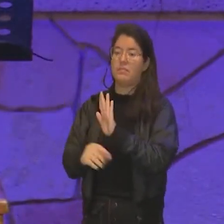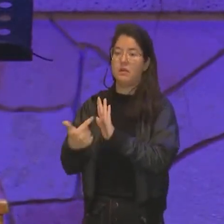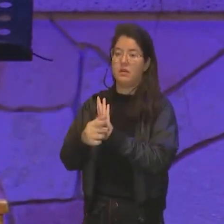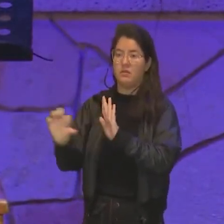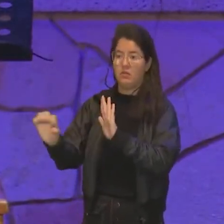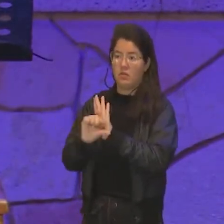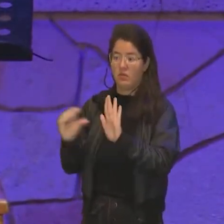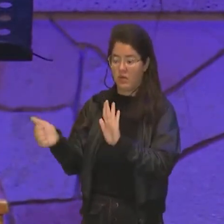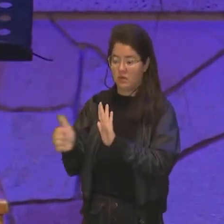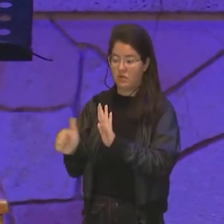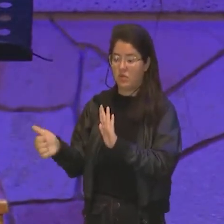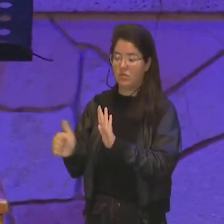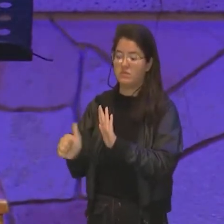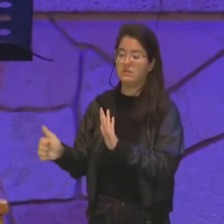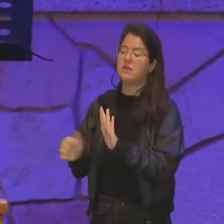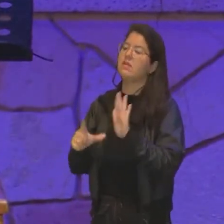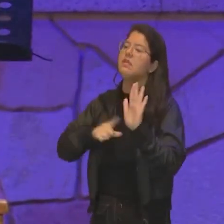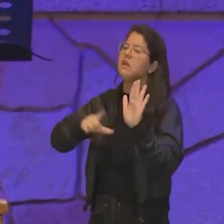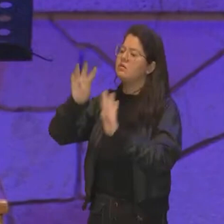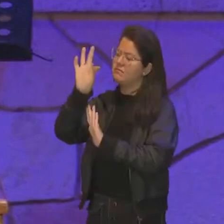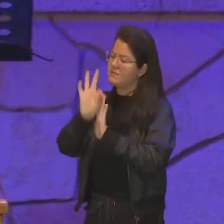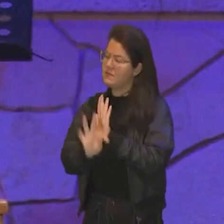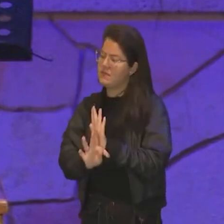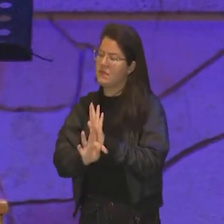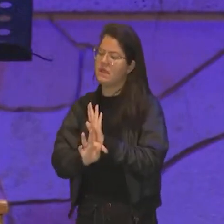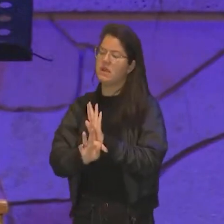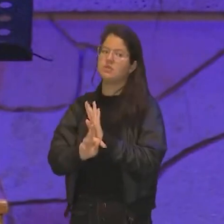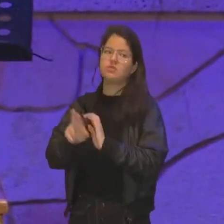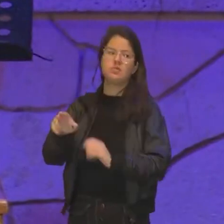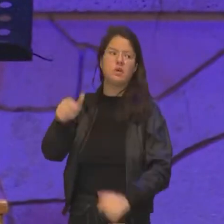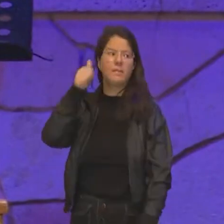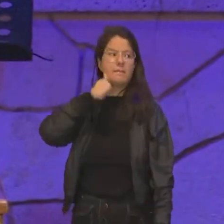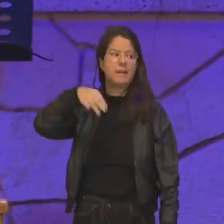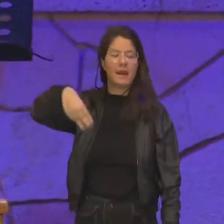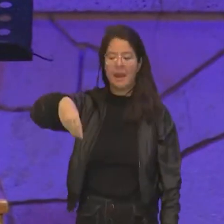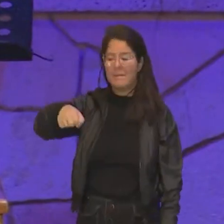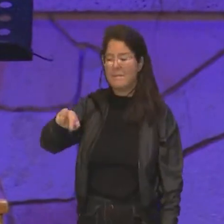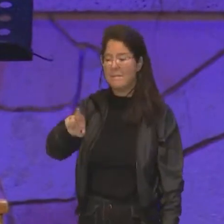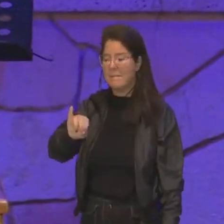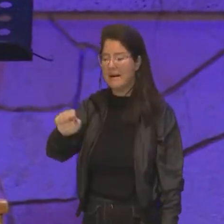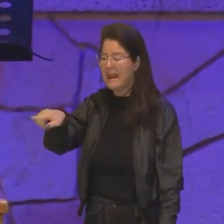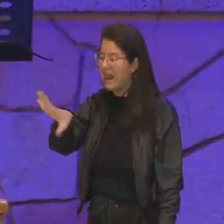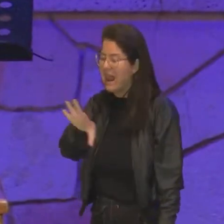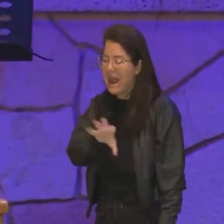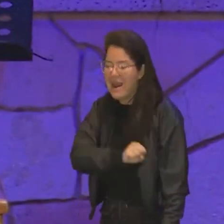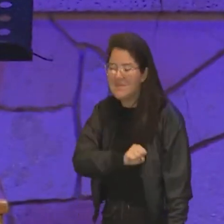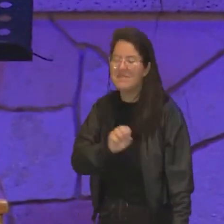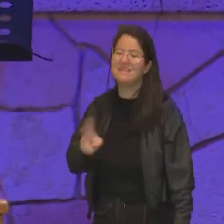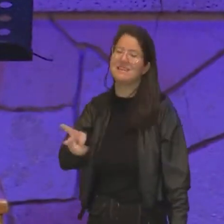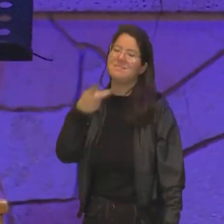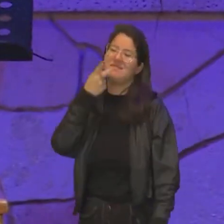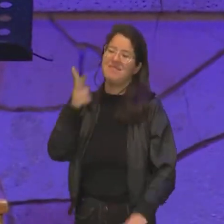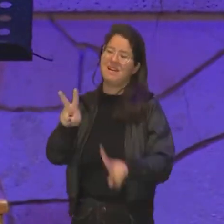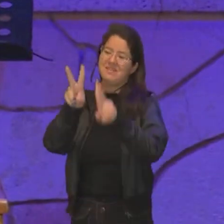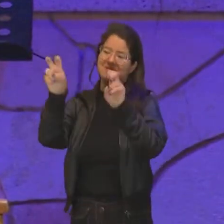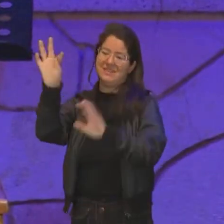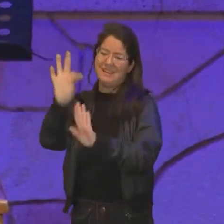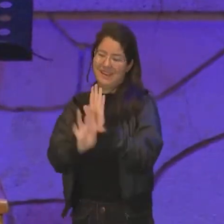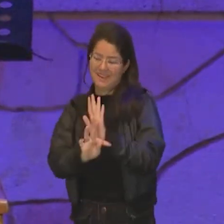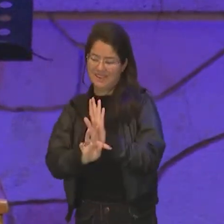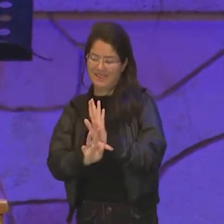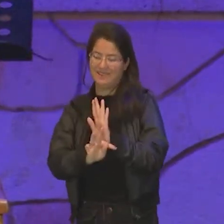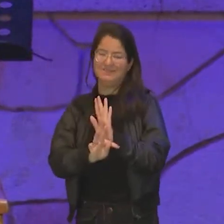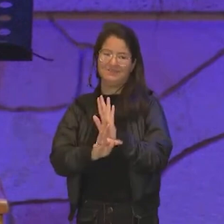número 11, tem um texto que a nossa irmã Maria do Céu ama. Ela sempre recita esse texto. A